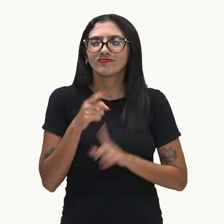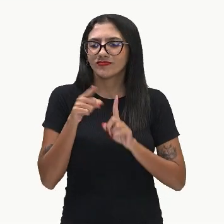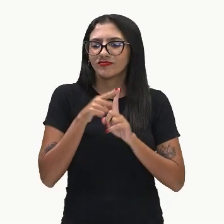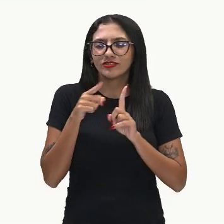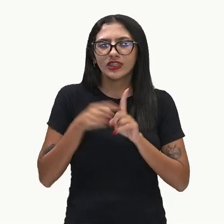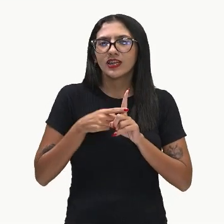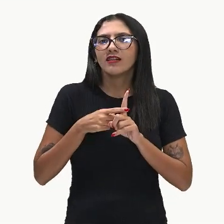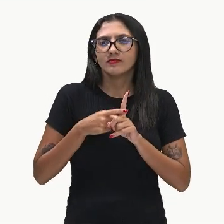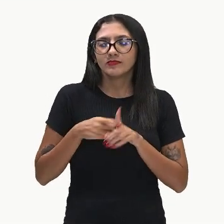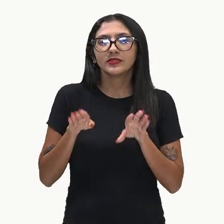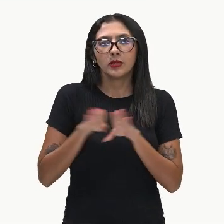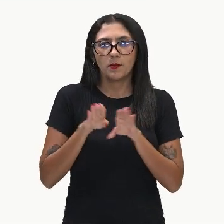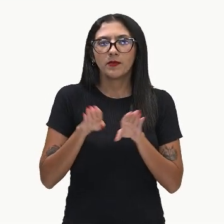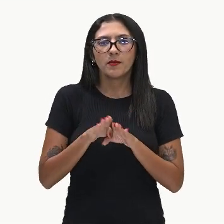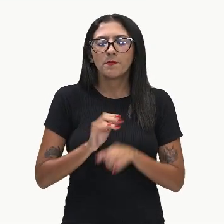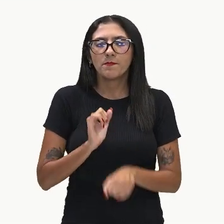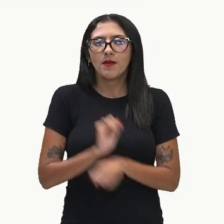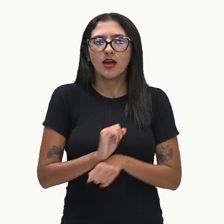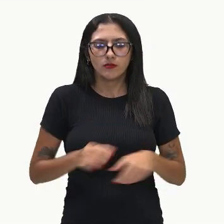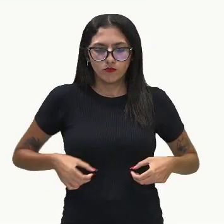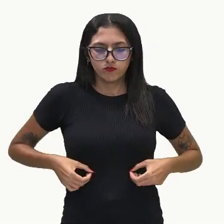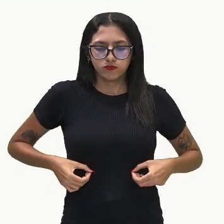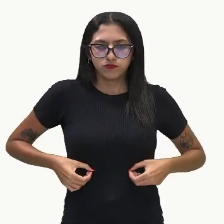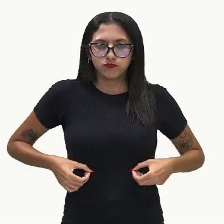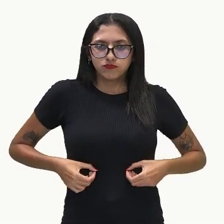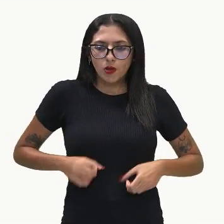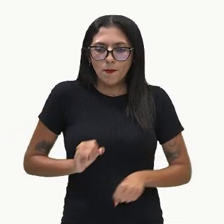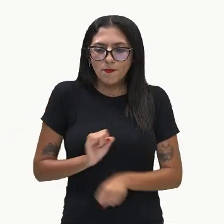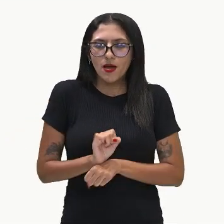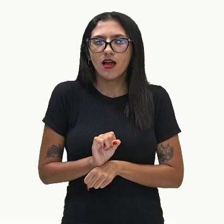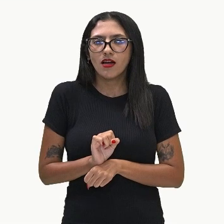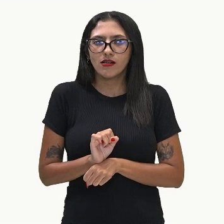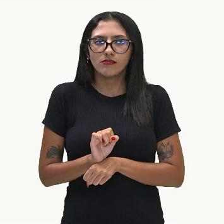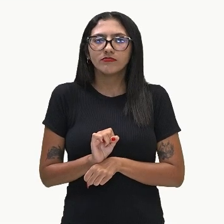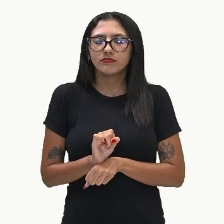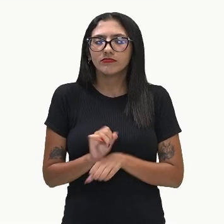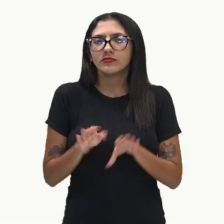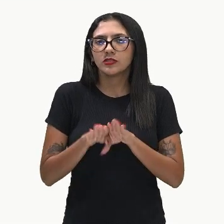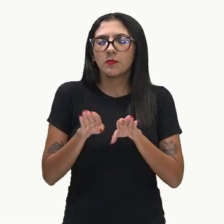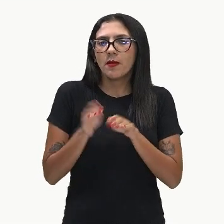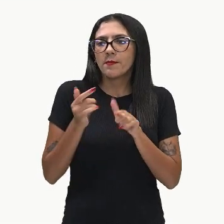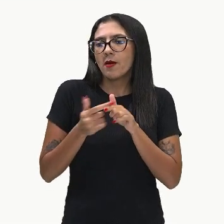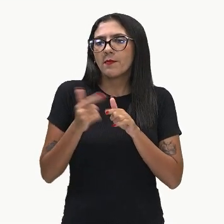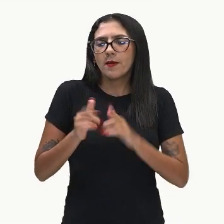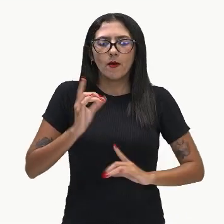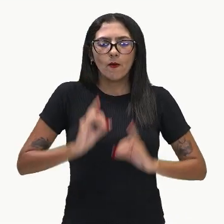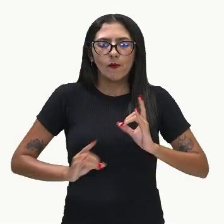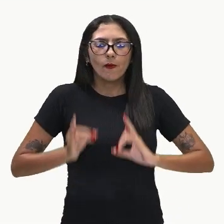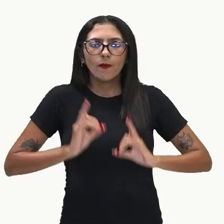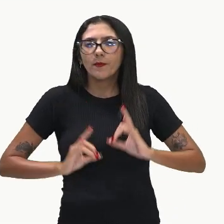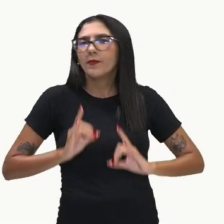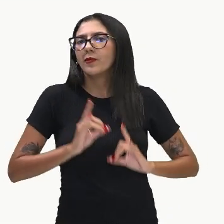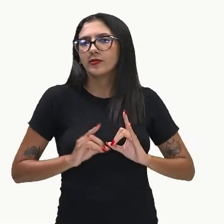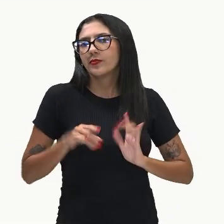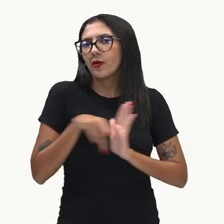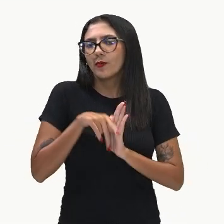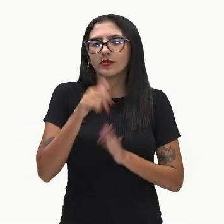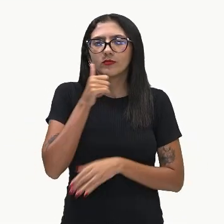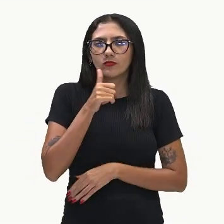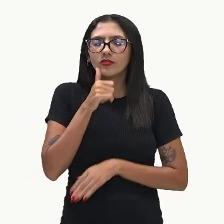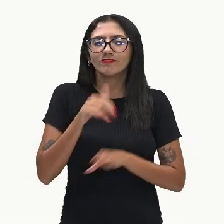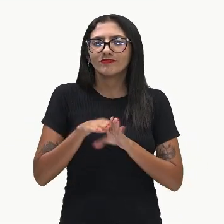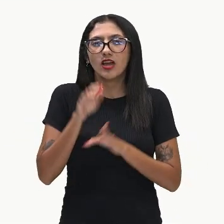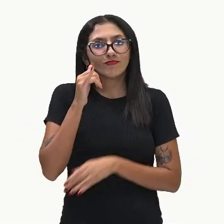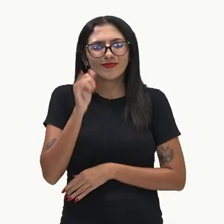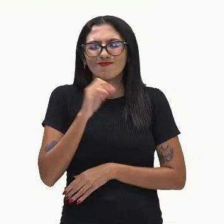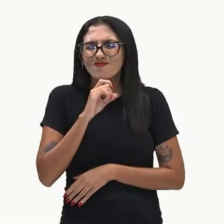parar também a produção da testosterona que a mulher tem, que é muito pequenininho, e vai prejudicar o hormônio feminino que ela também produz, causando a